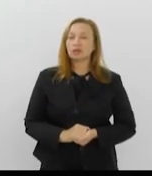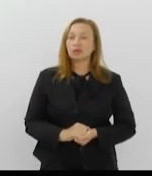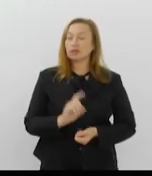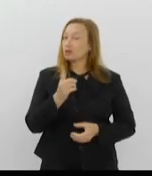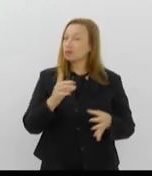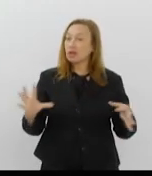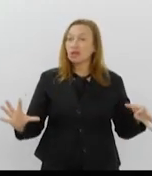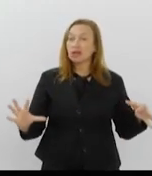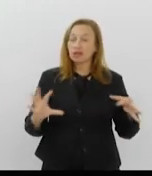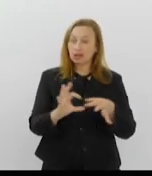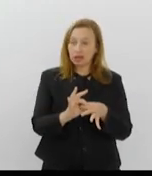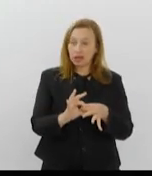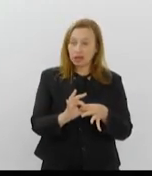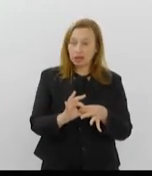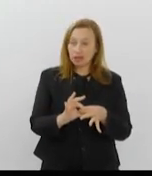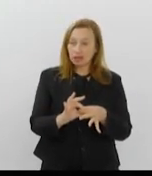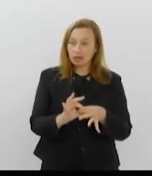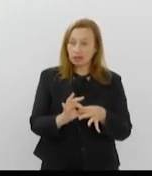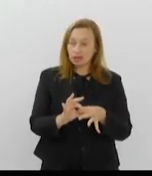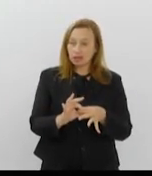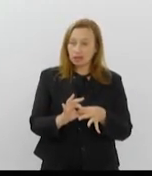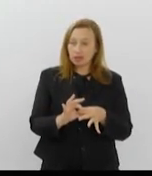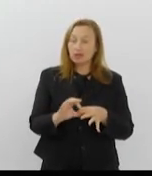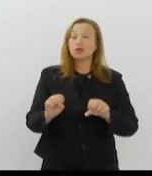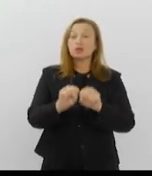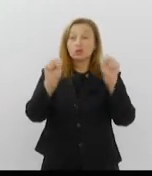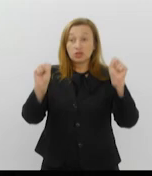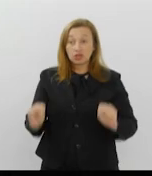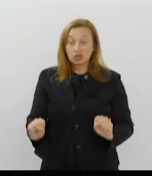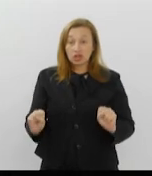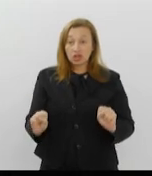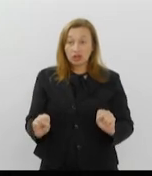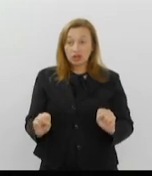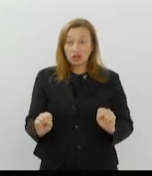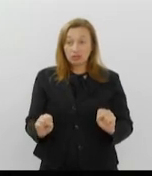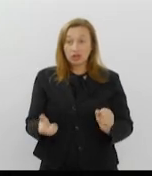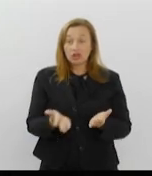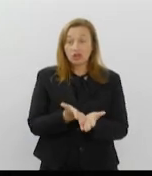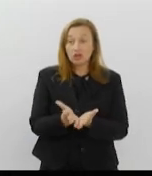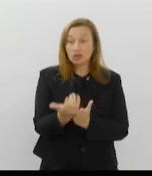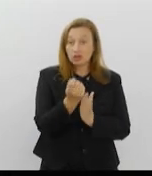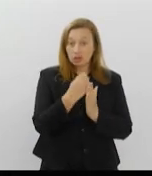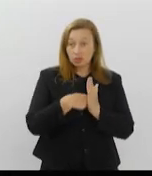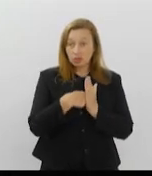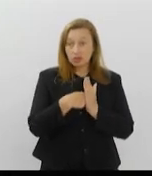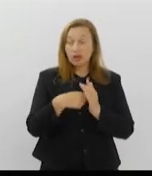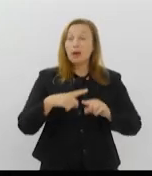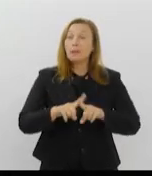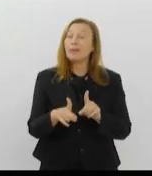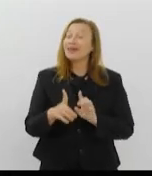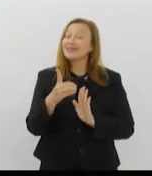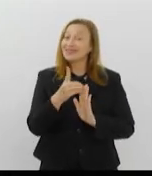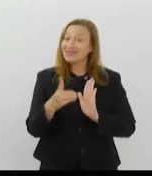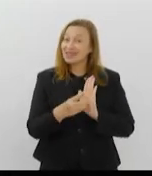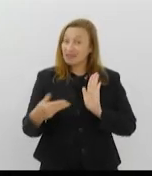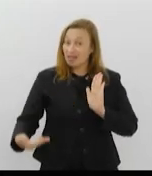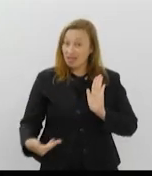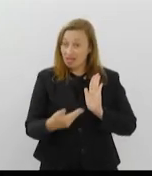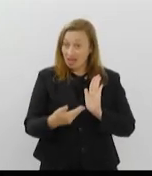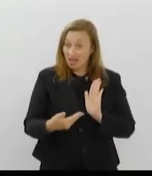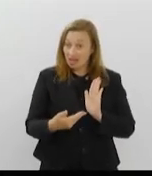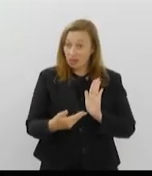inclusa não inclusa no sistema de substituição tributária mas nesse decreto